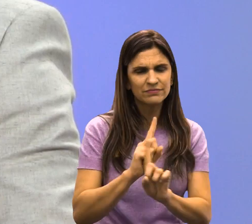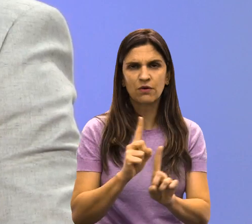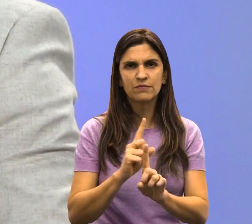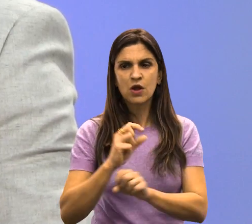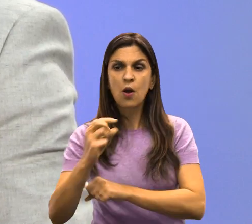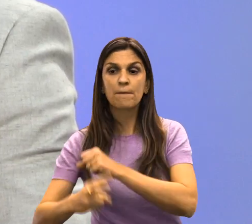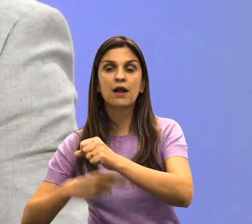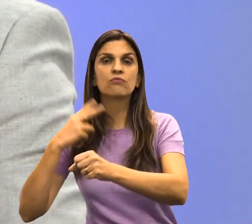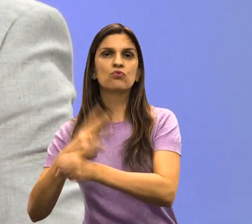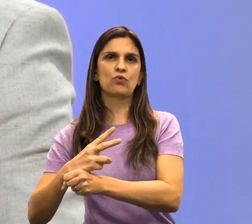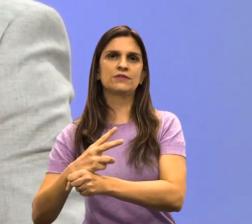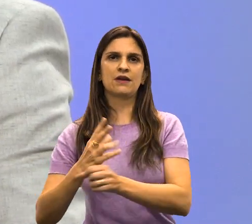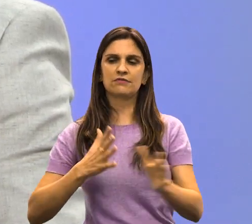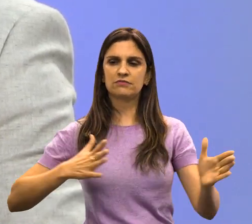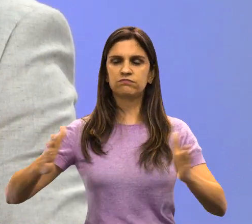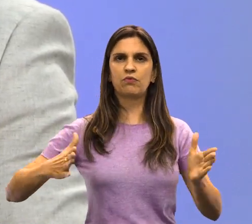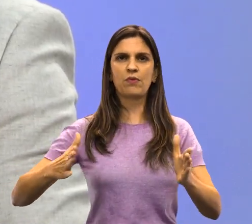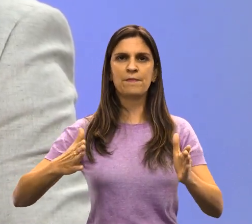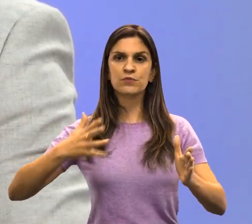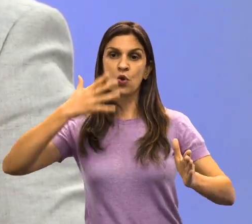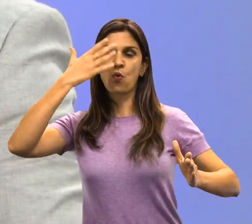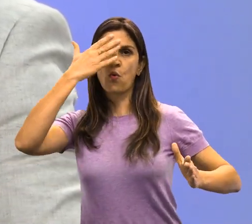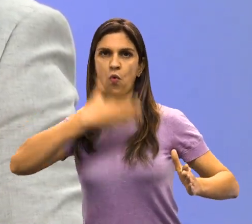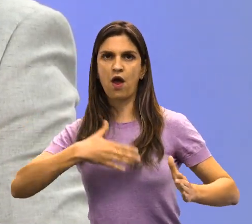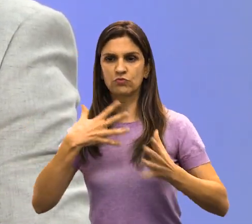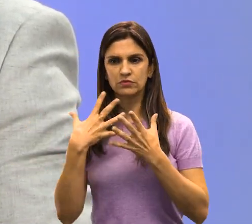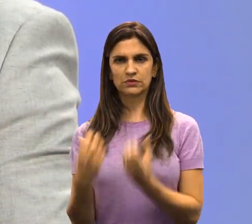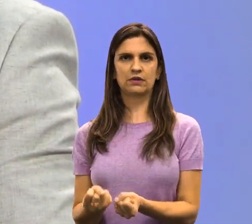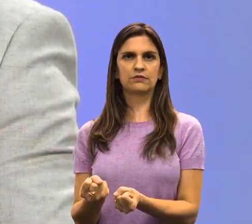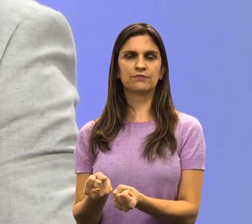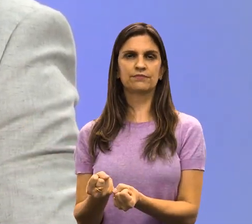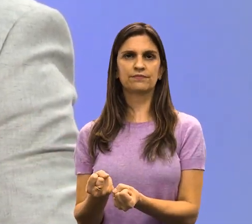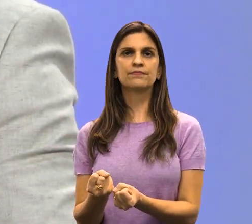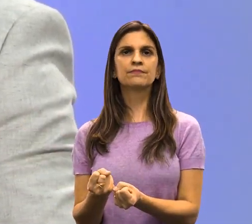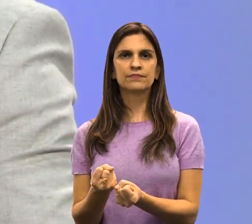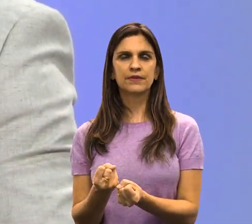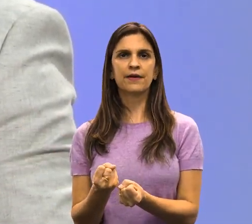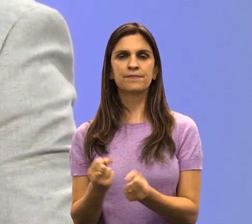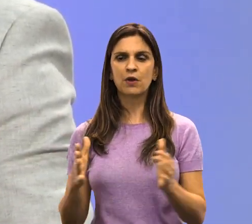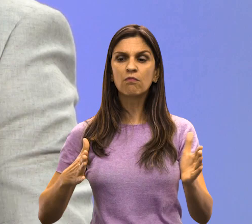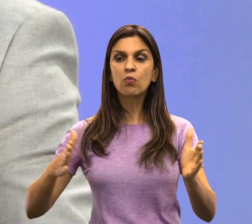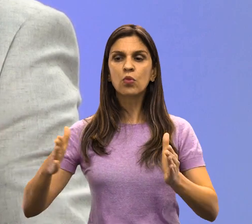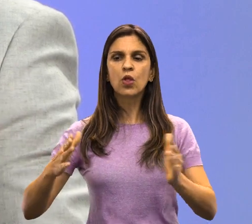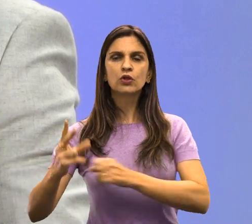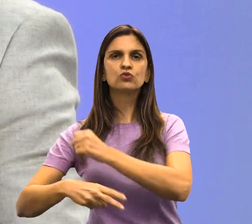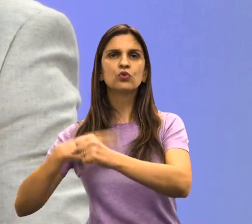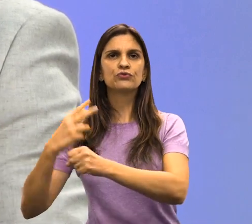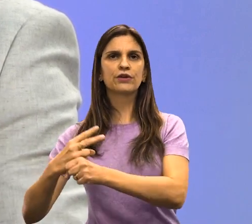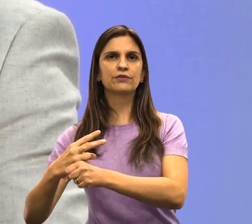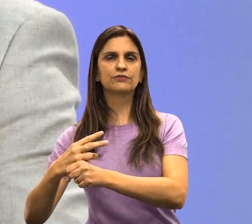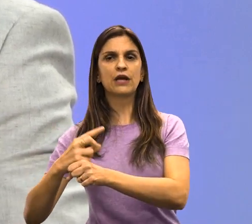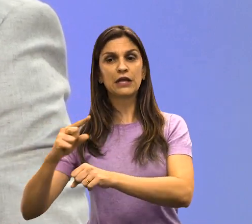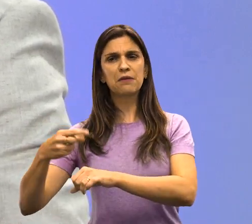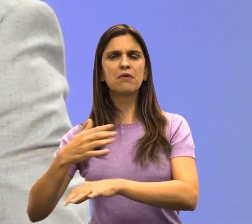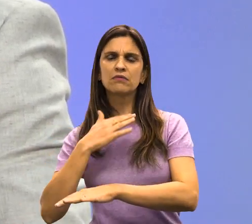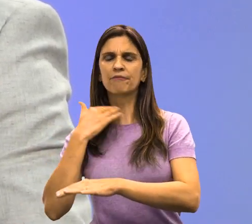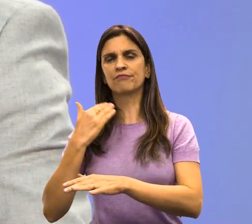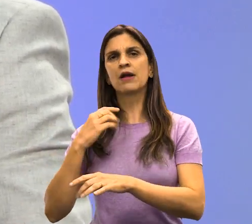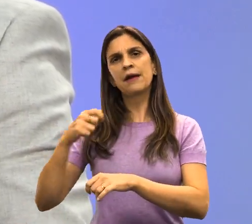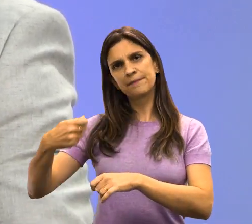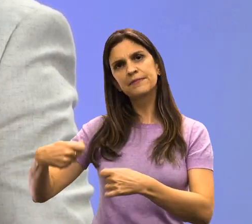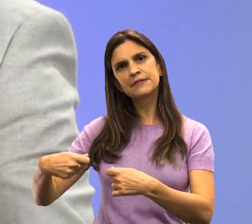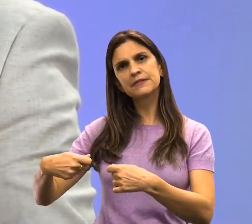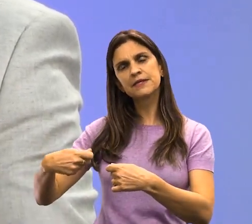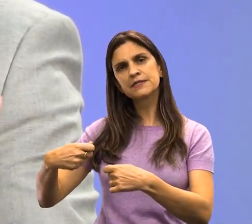que são permanentes, mas não dá para você deixar isso sem ter um prazo, porque às vezes aconteceu o